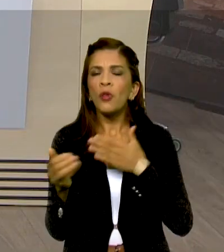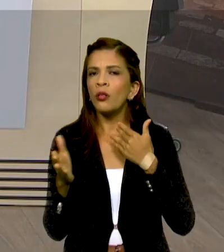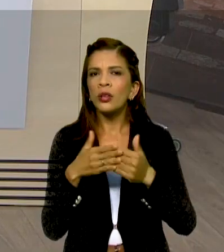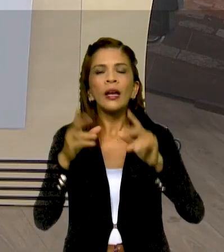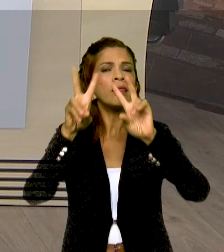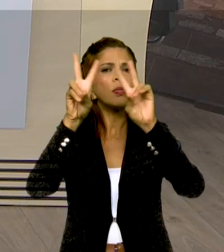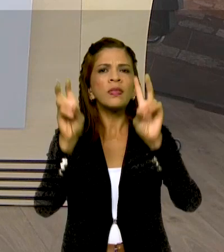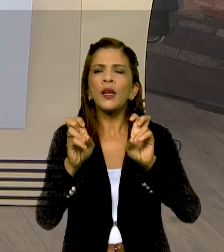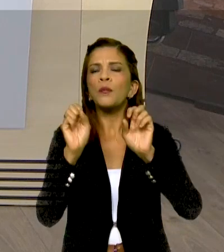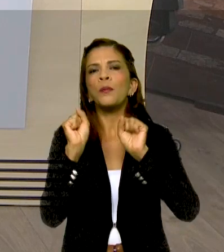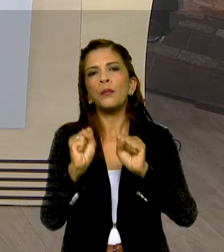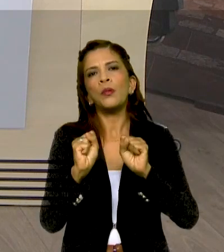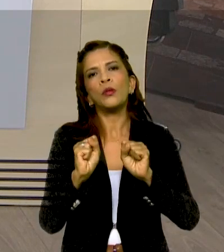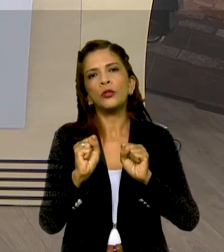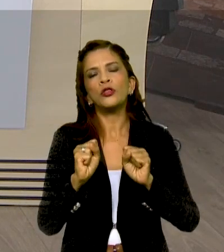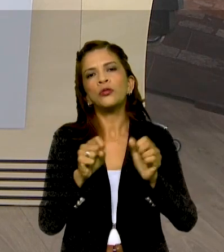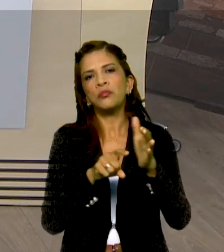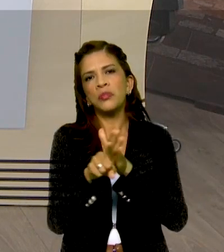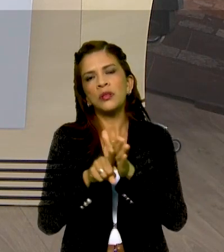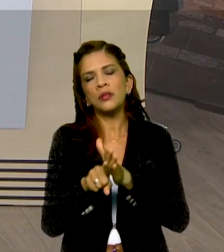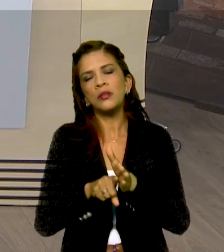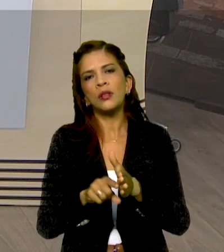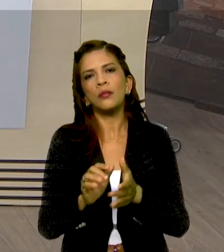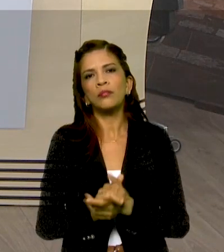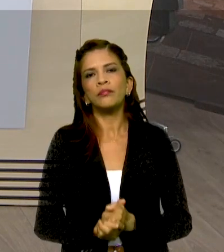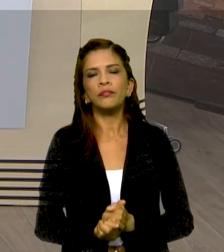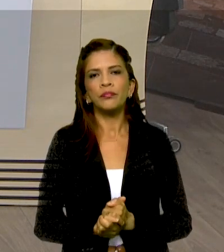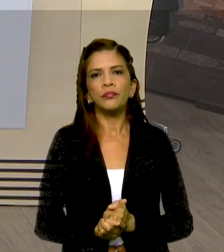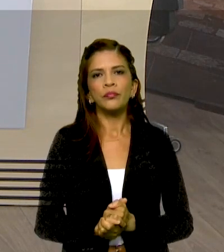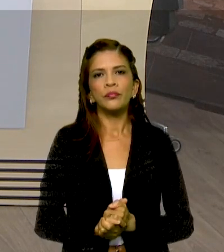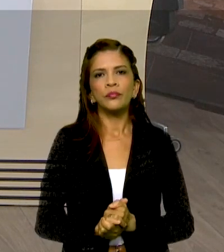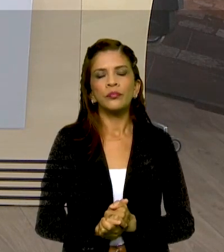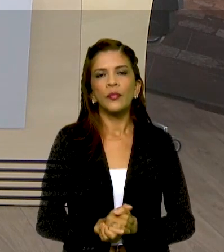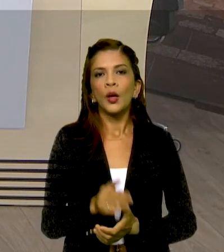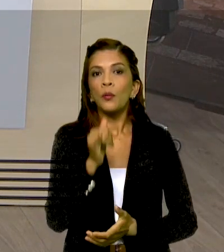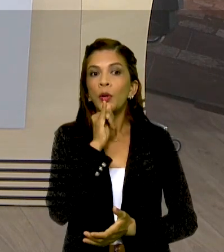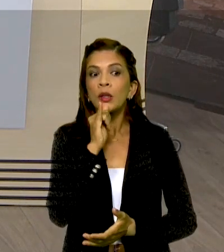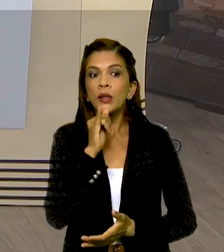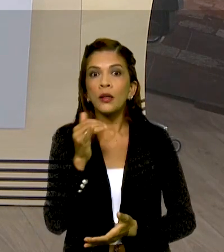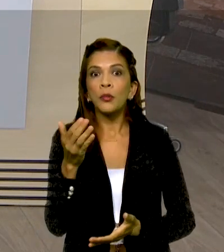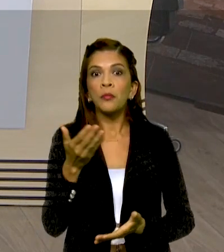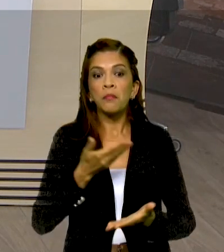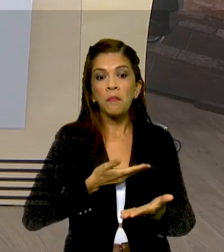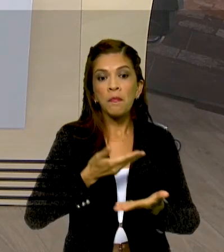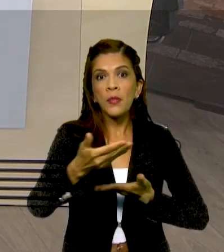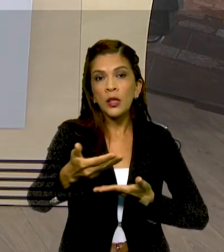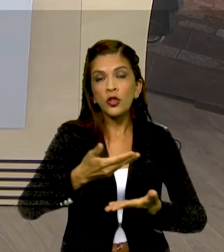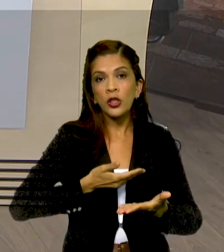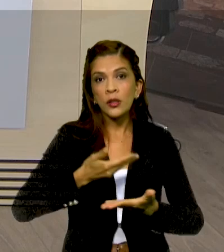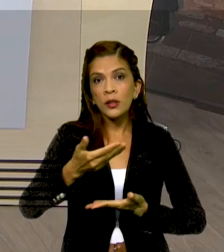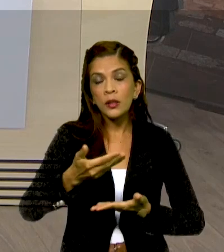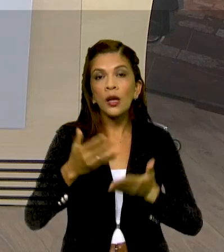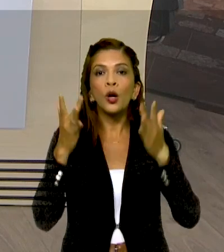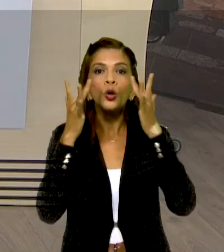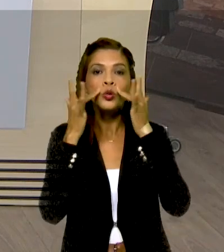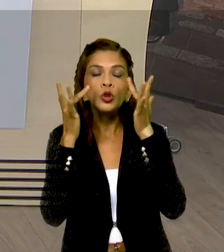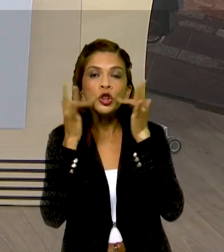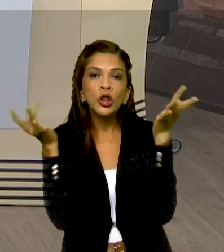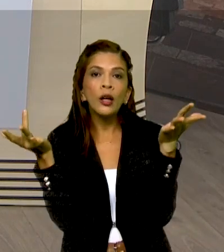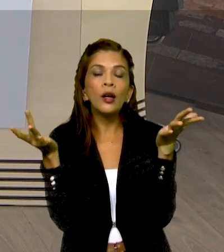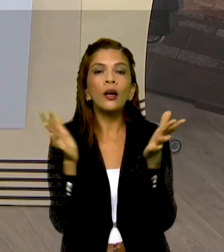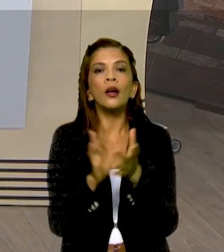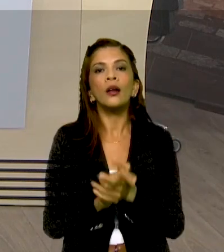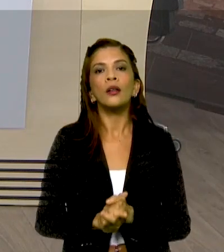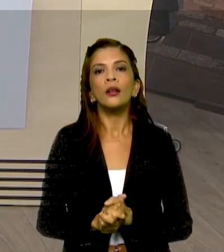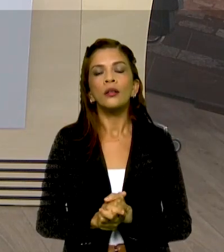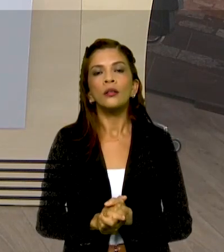Você pode pesquisar, por exemplo, mediação num teatro, tradução e interpretação de músicas. Pode